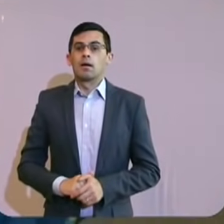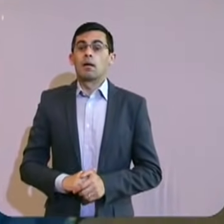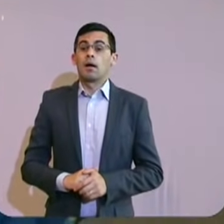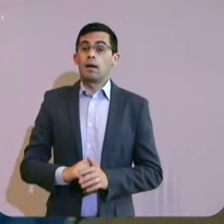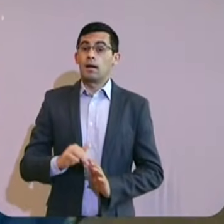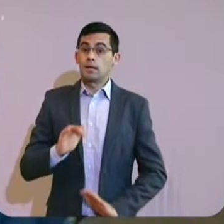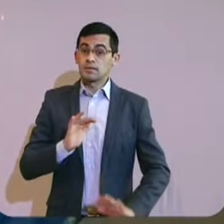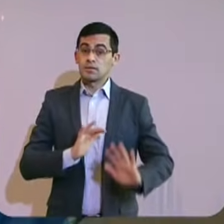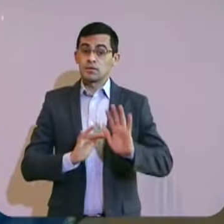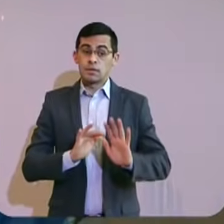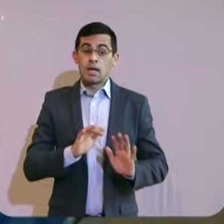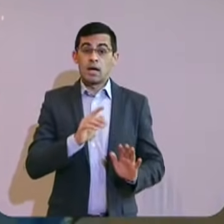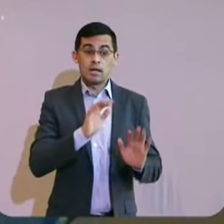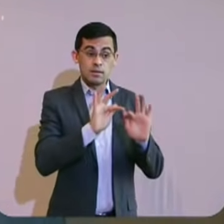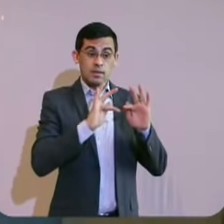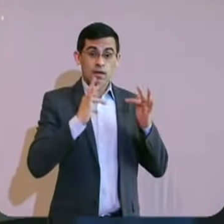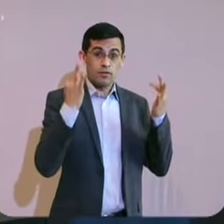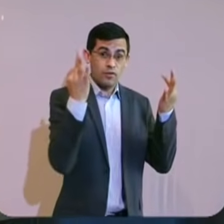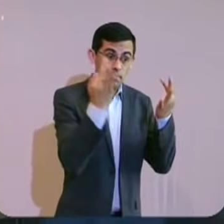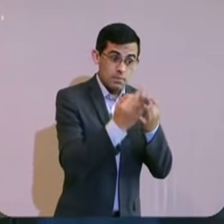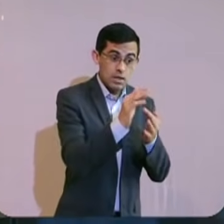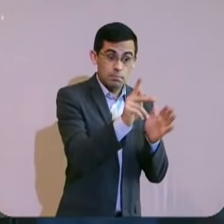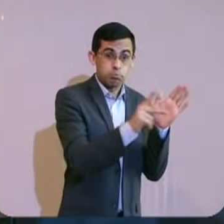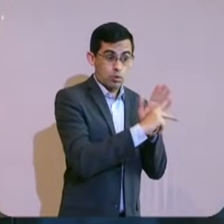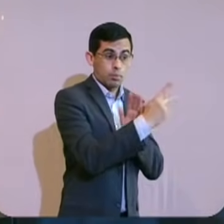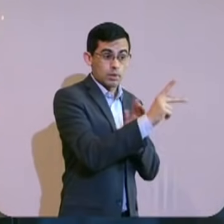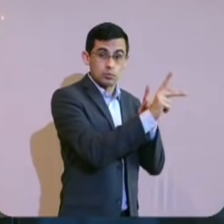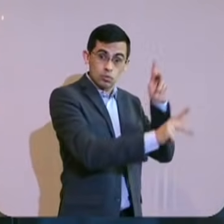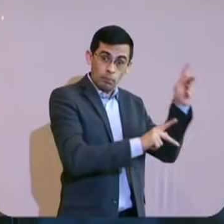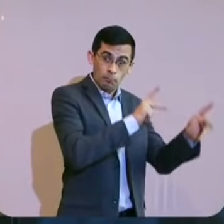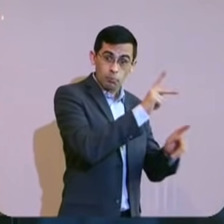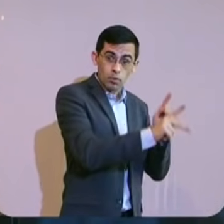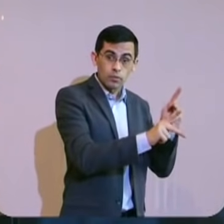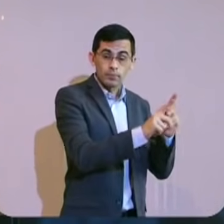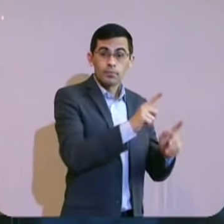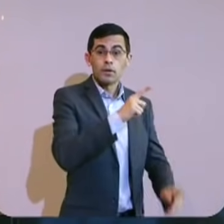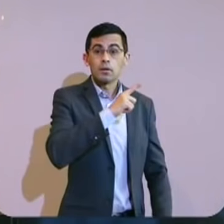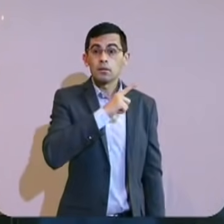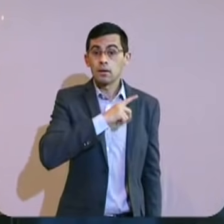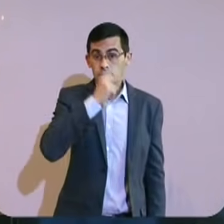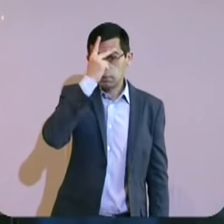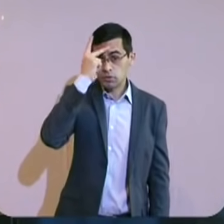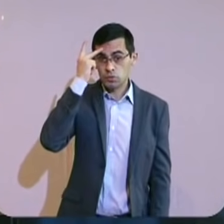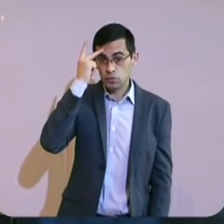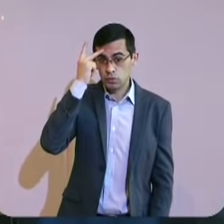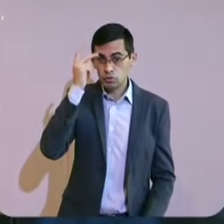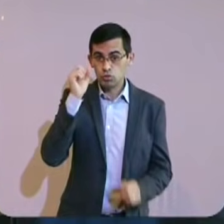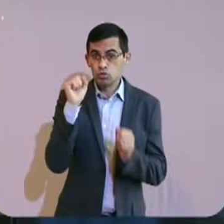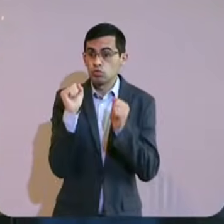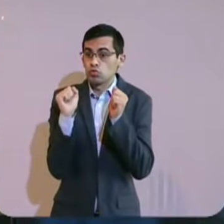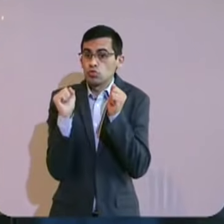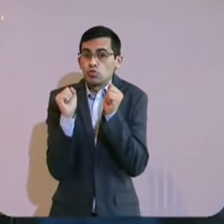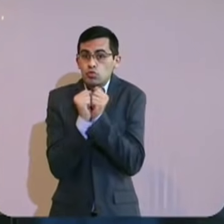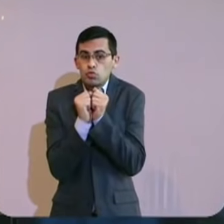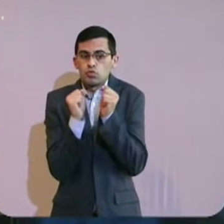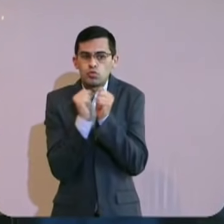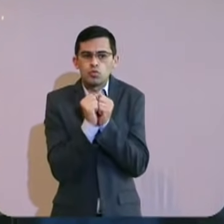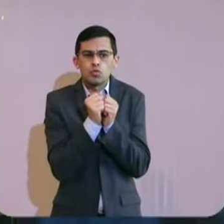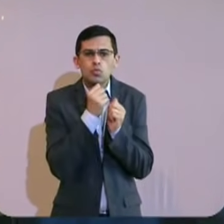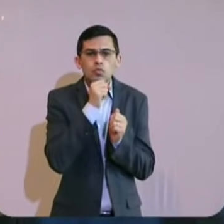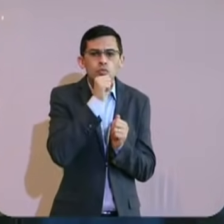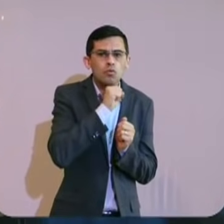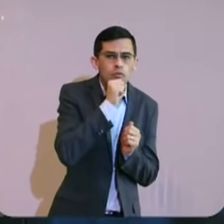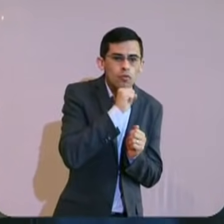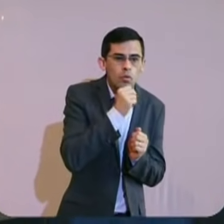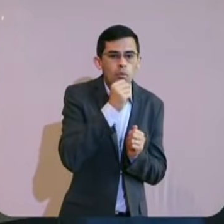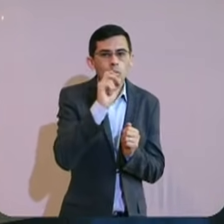mesmo da família de Corá, alguns não ficaram do lado do vovô, do papai, porque eles